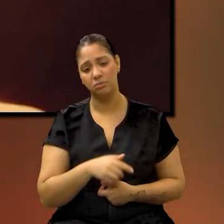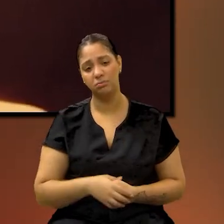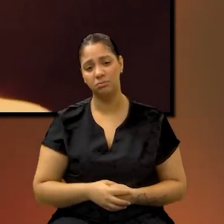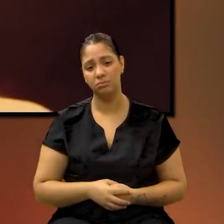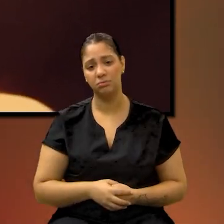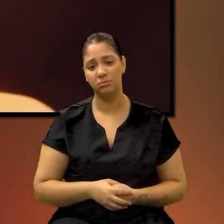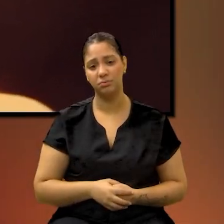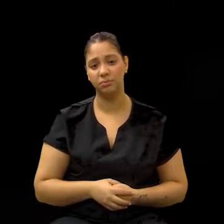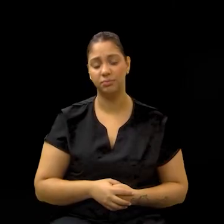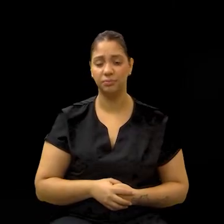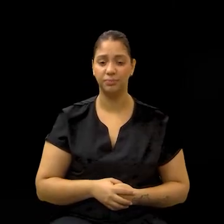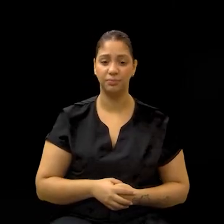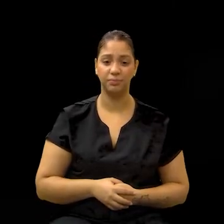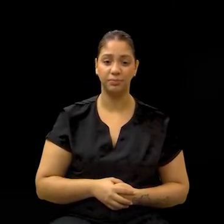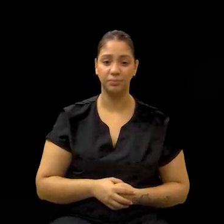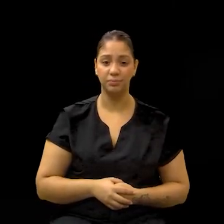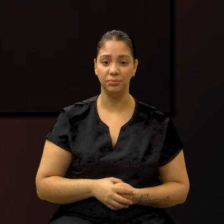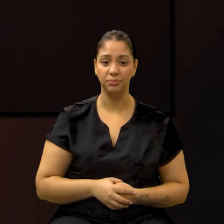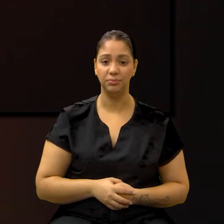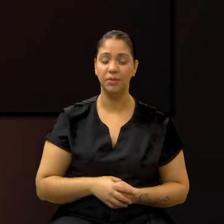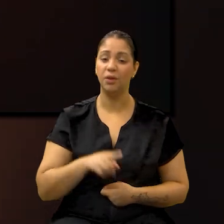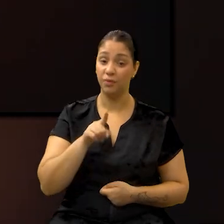Eu te amo.